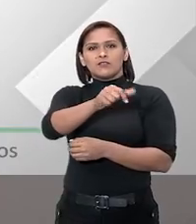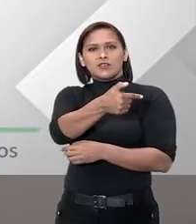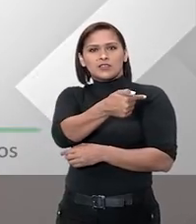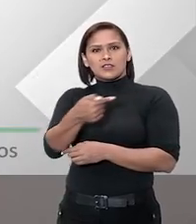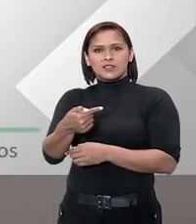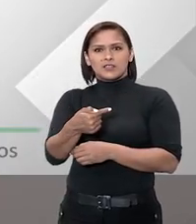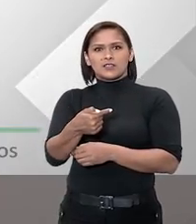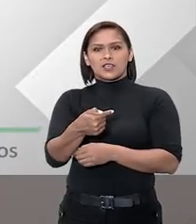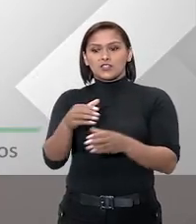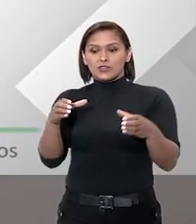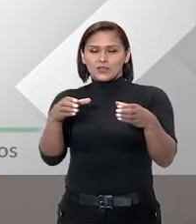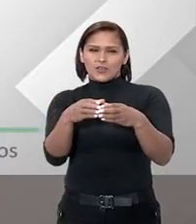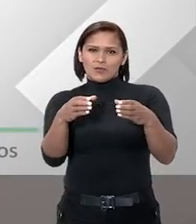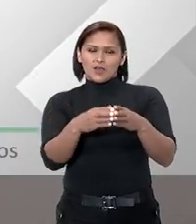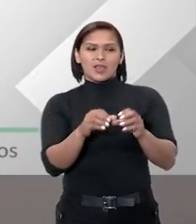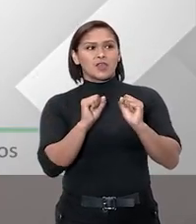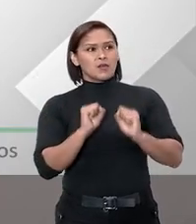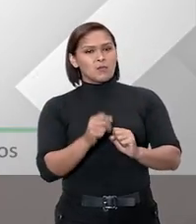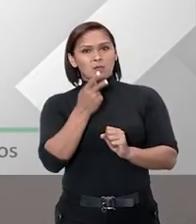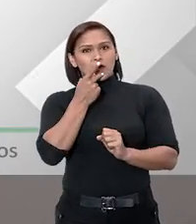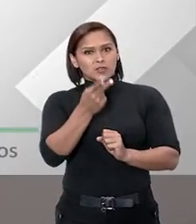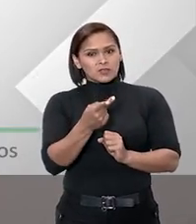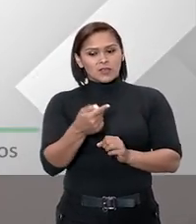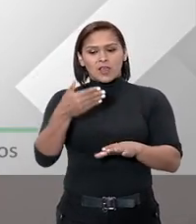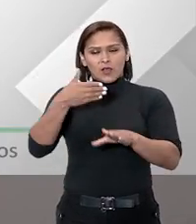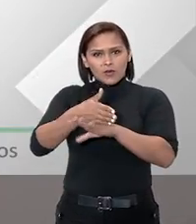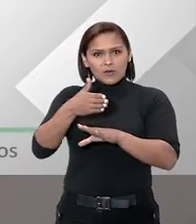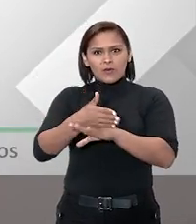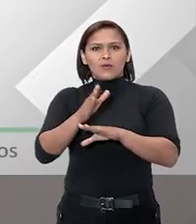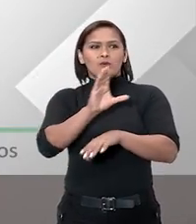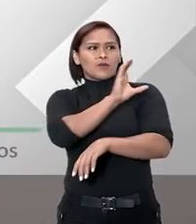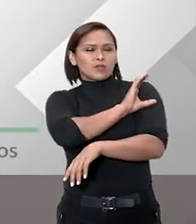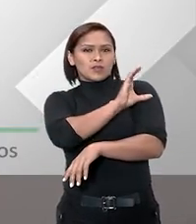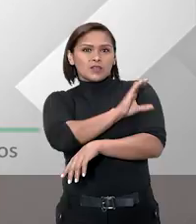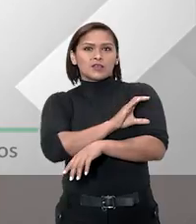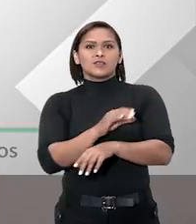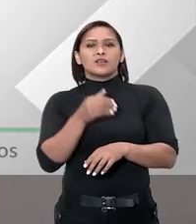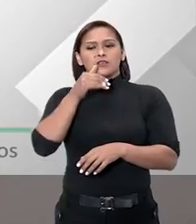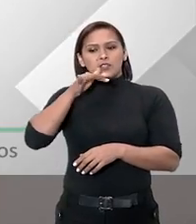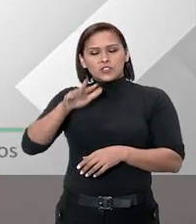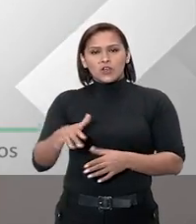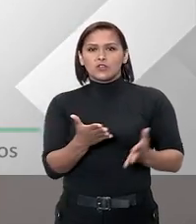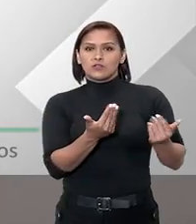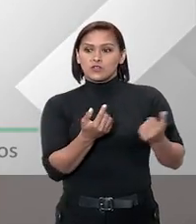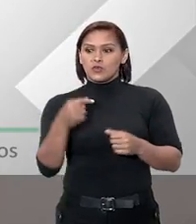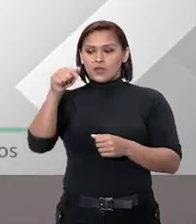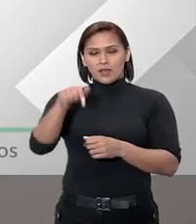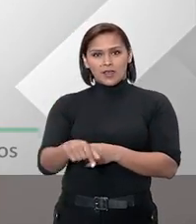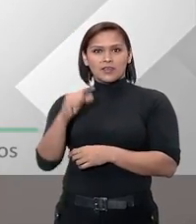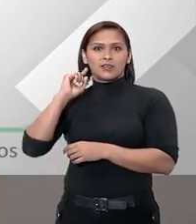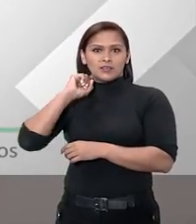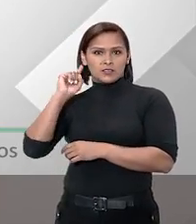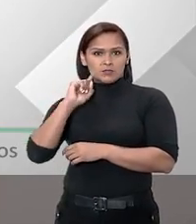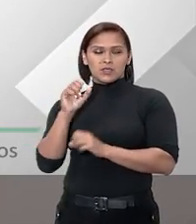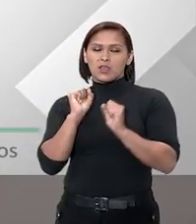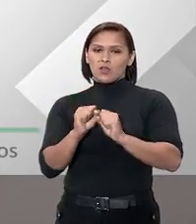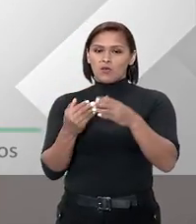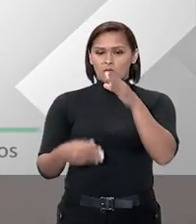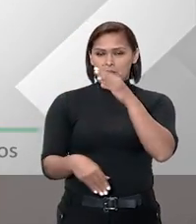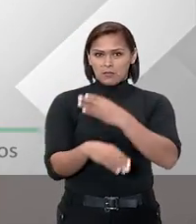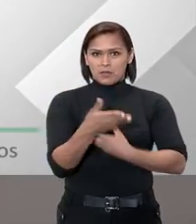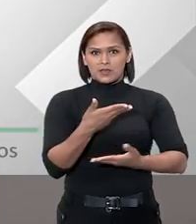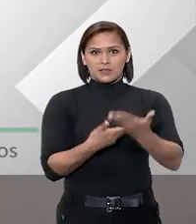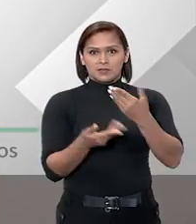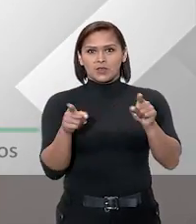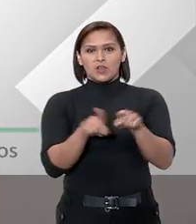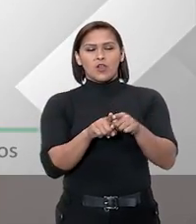297 comarcas, eu posso dizer, como integrante da Coordenação da Infância e Juventude do meu estado, como membro integrante,